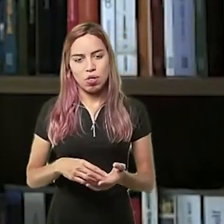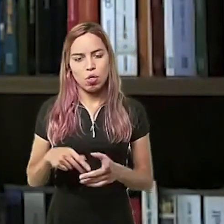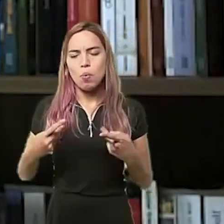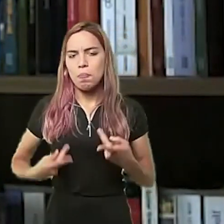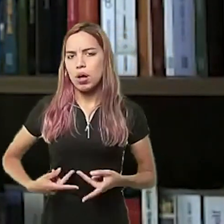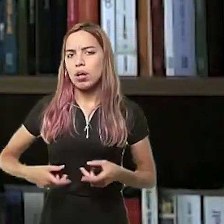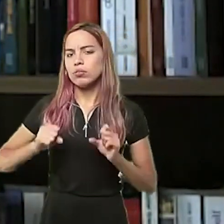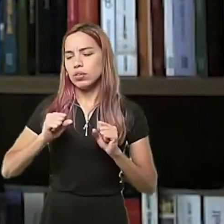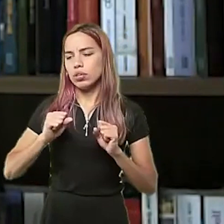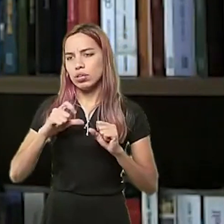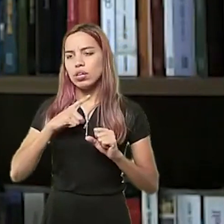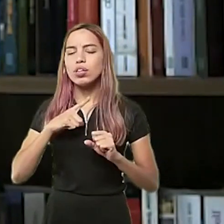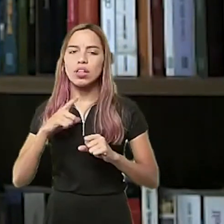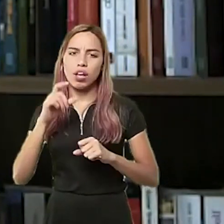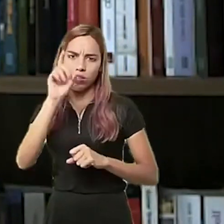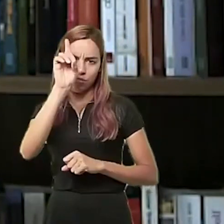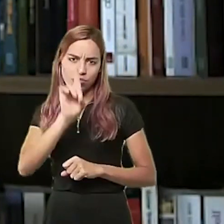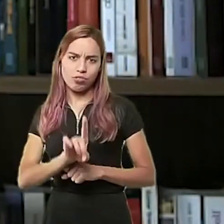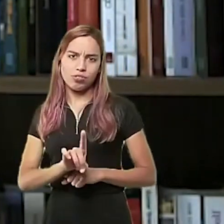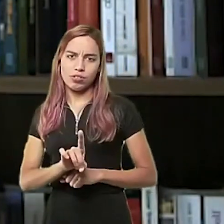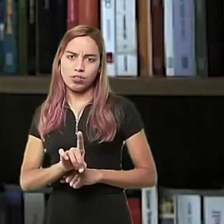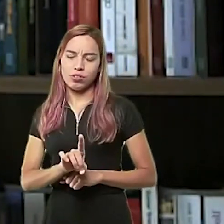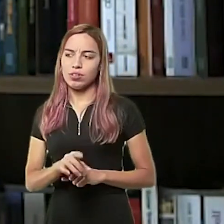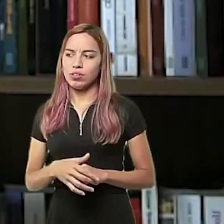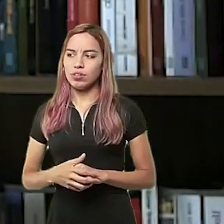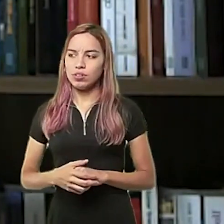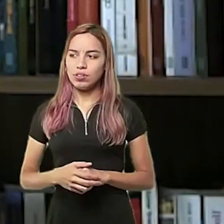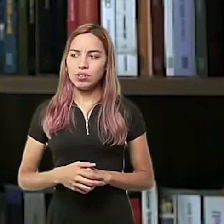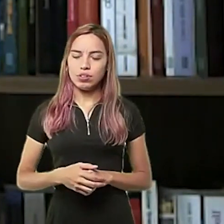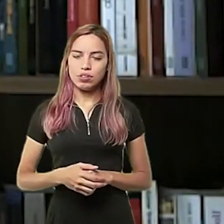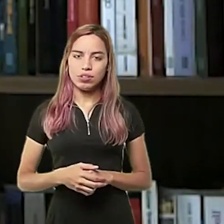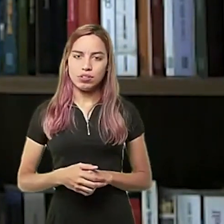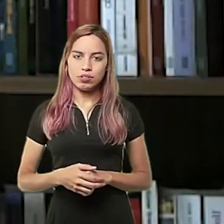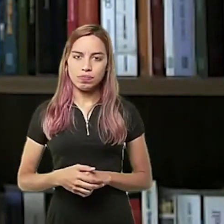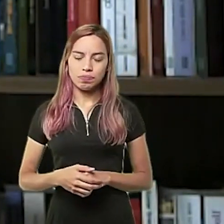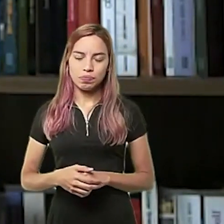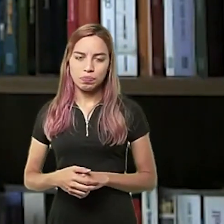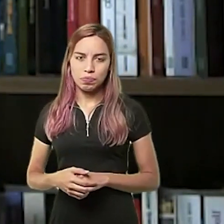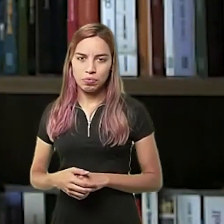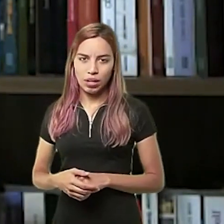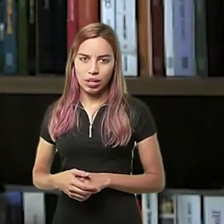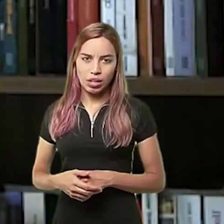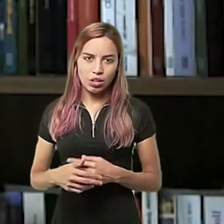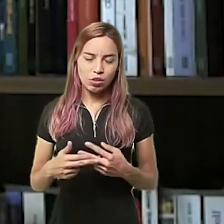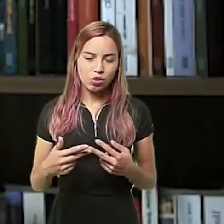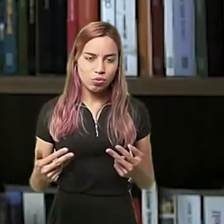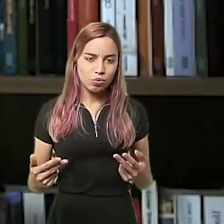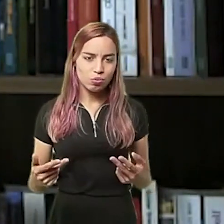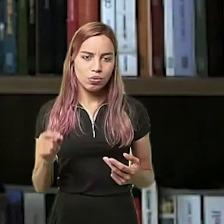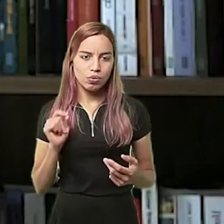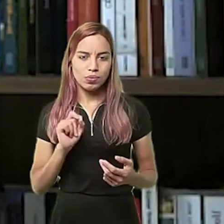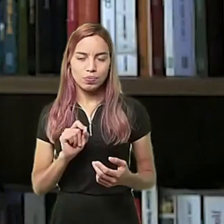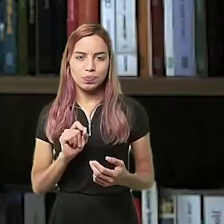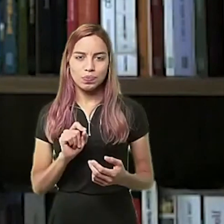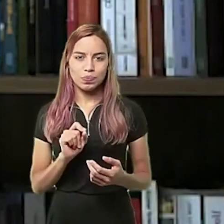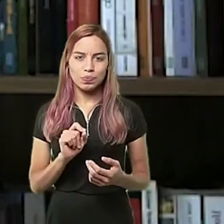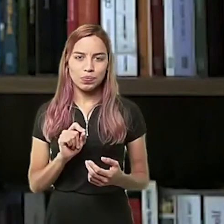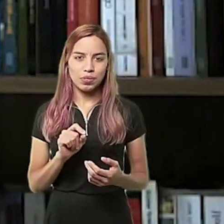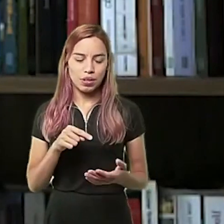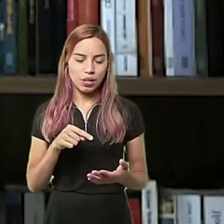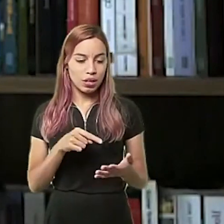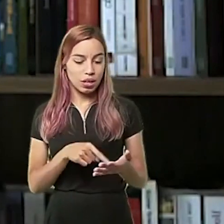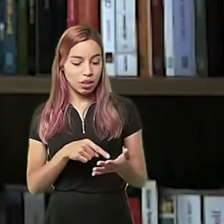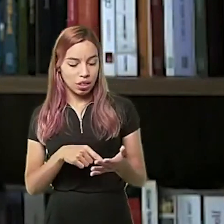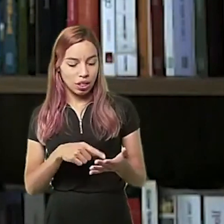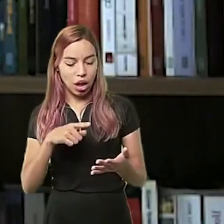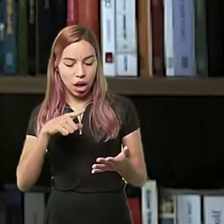algo que diz respeito à sua própria condição, né? Aquilo que revela, que tem a